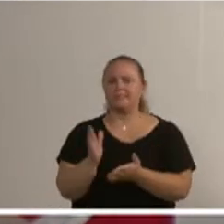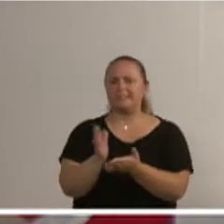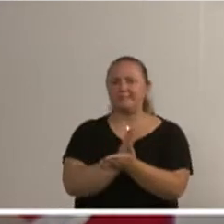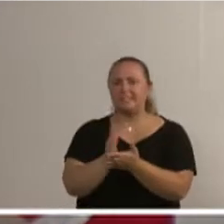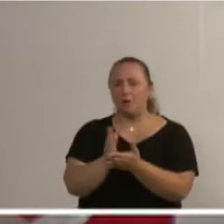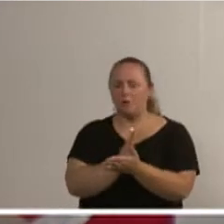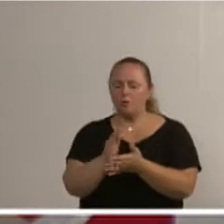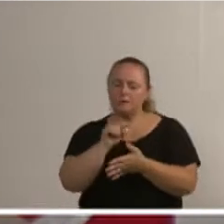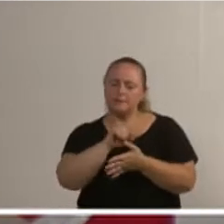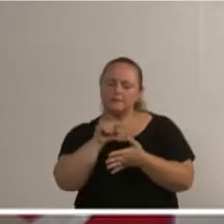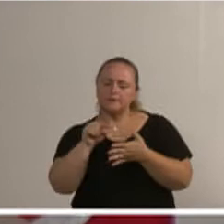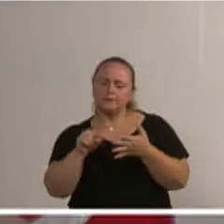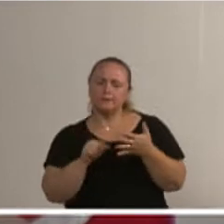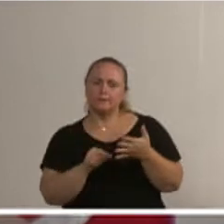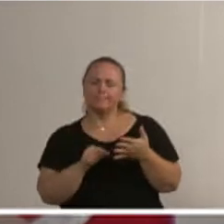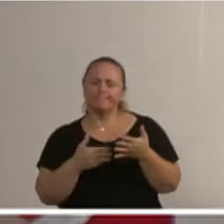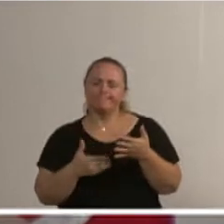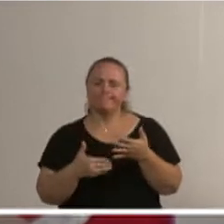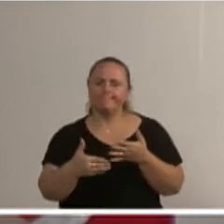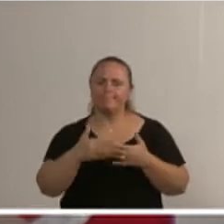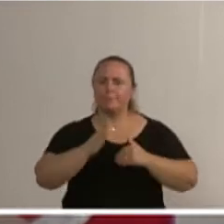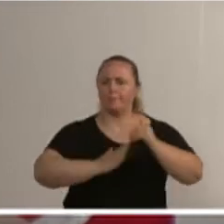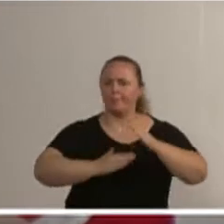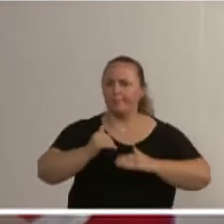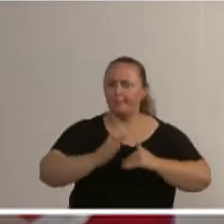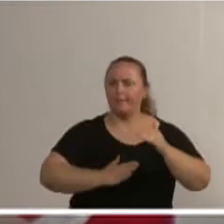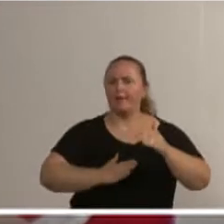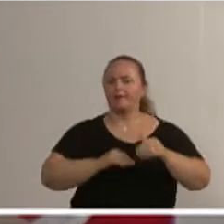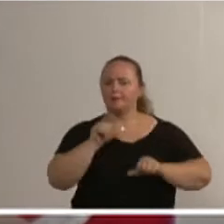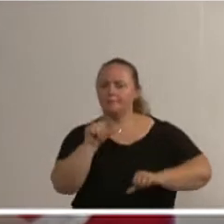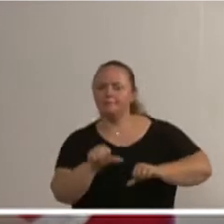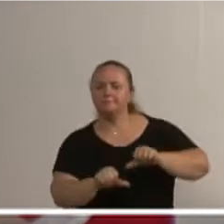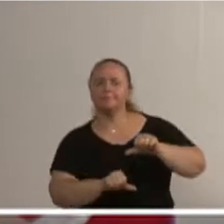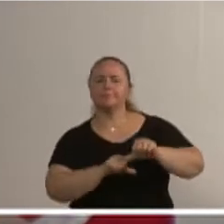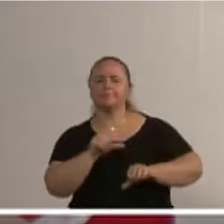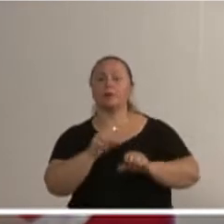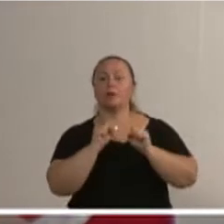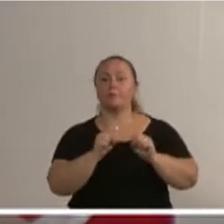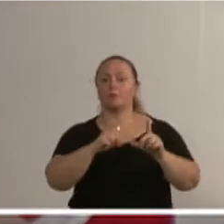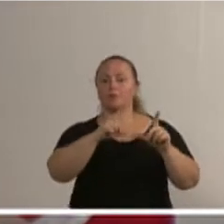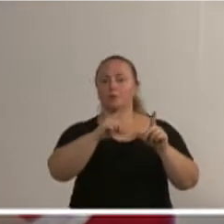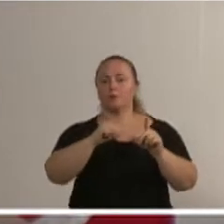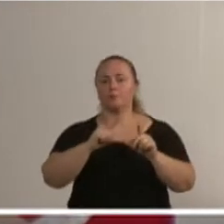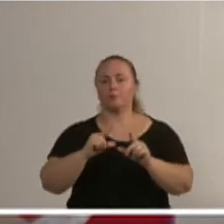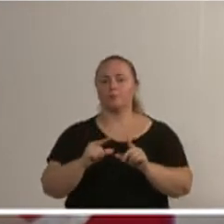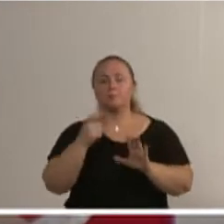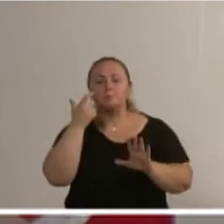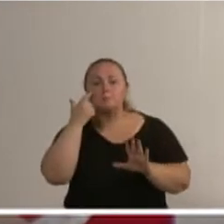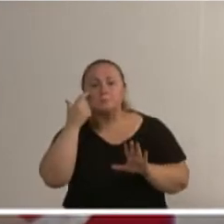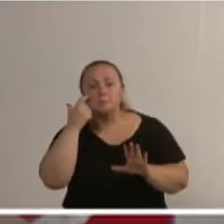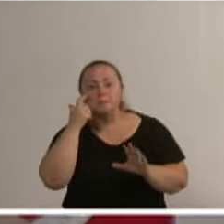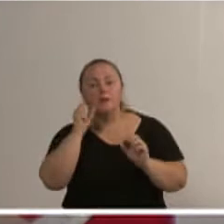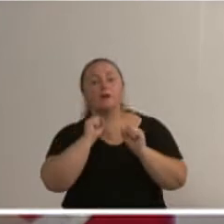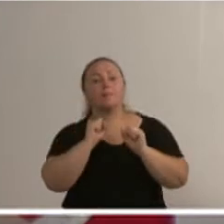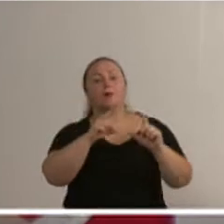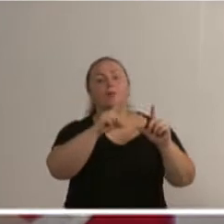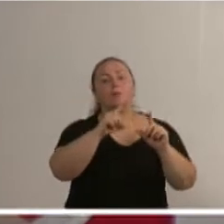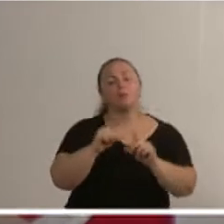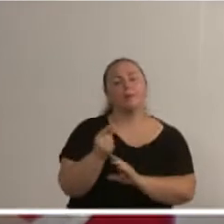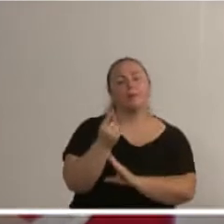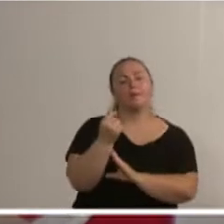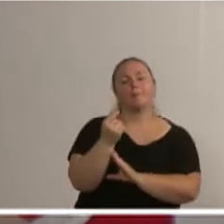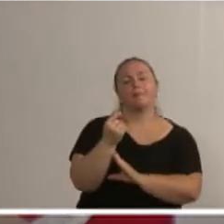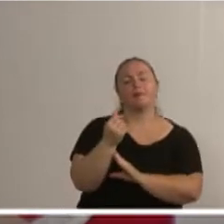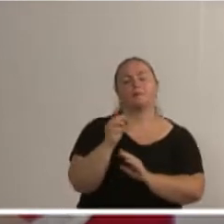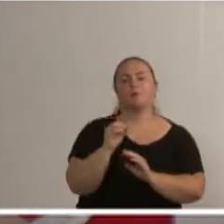condicionantes praticadas podem haver até uma redução na passagem. Ou podem não